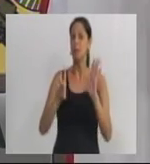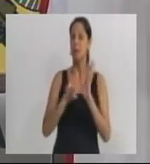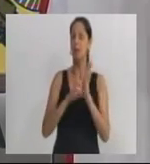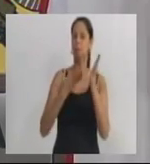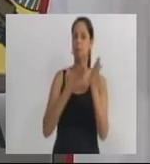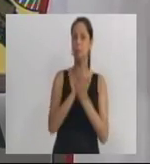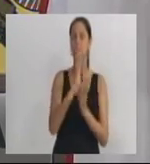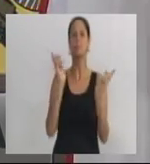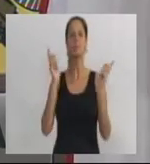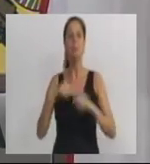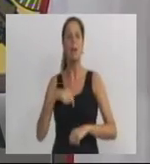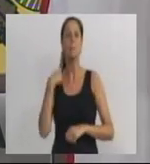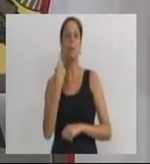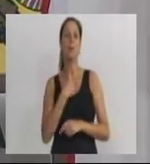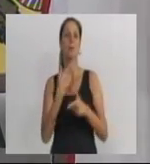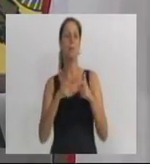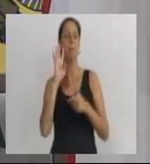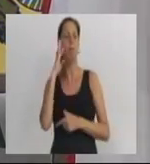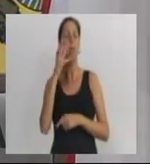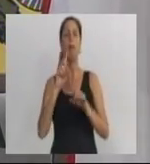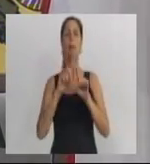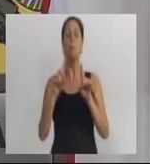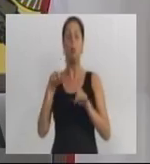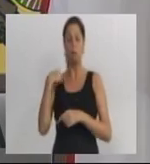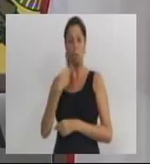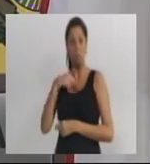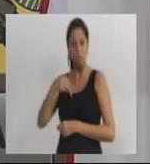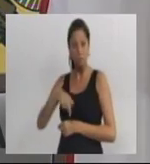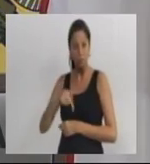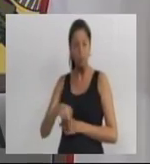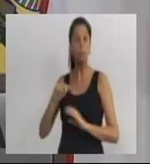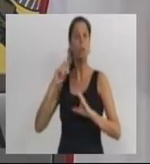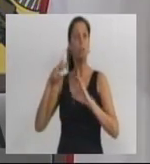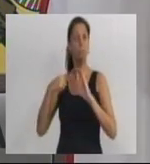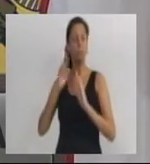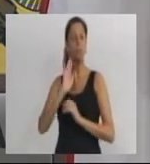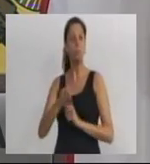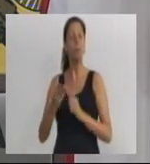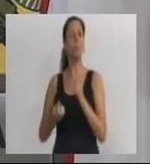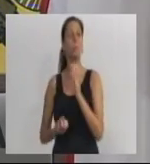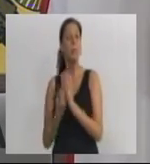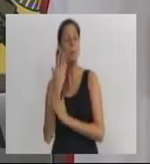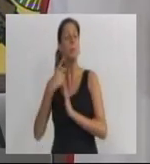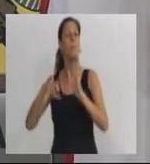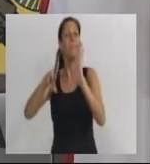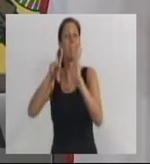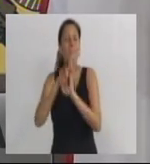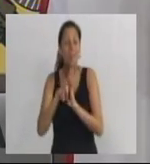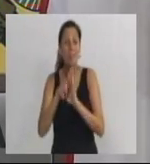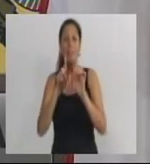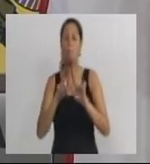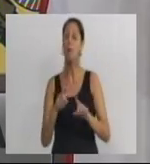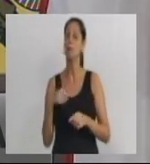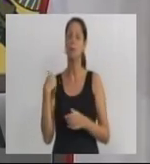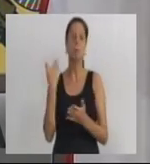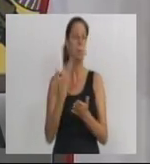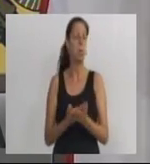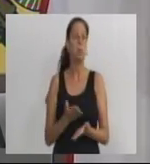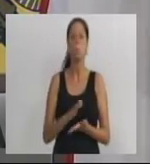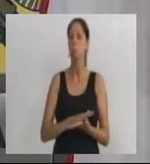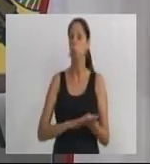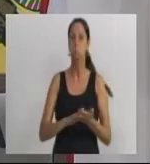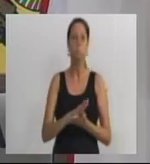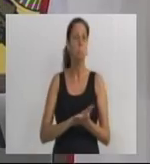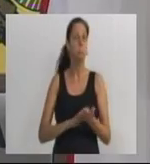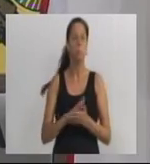E nós aqui, enquanto vereadores, por vezes somos cobrados pela população, especialmente por aquela população que não tem a possibilidade de acompanhar o